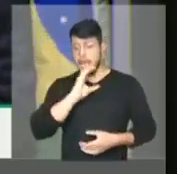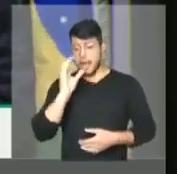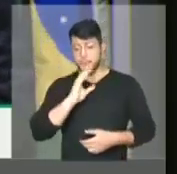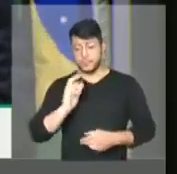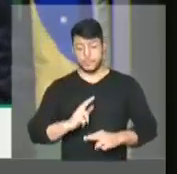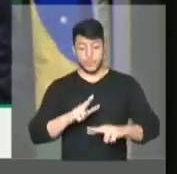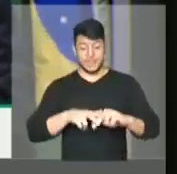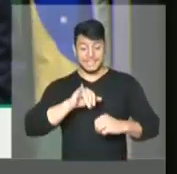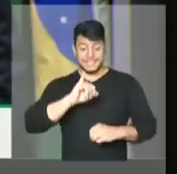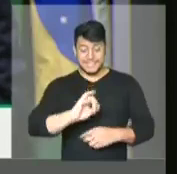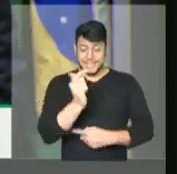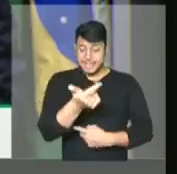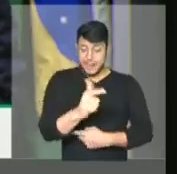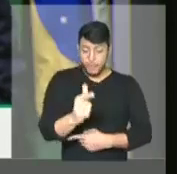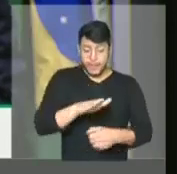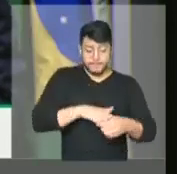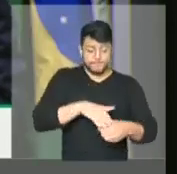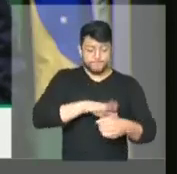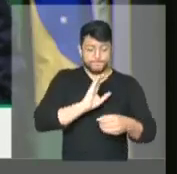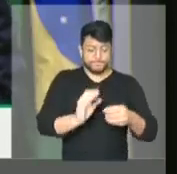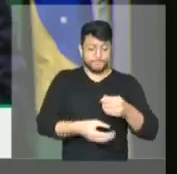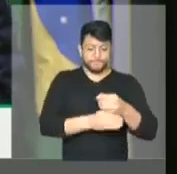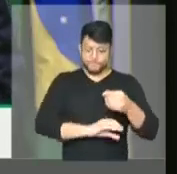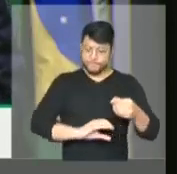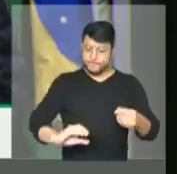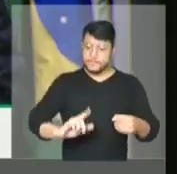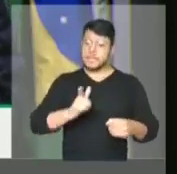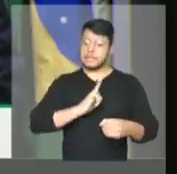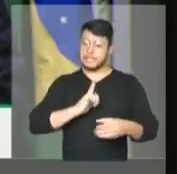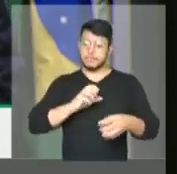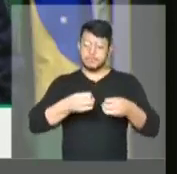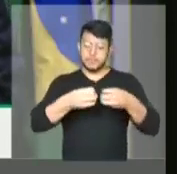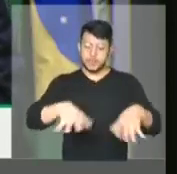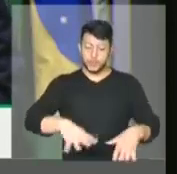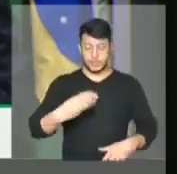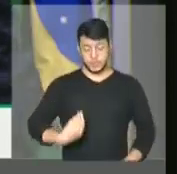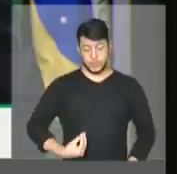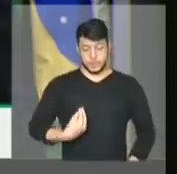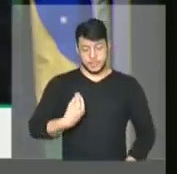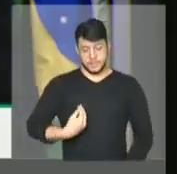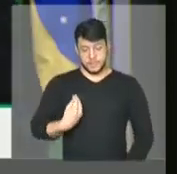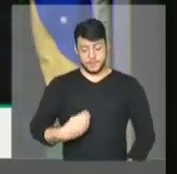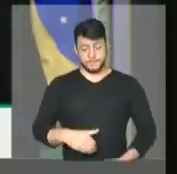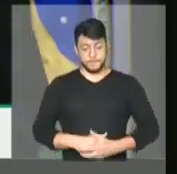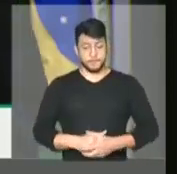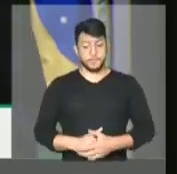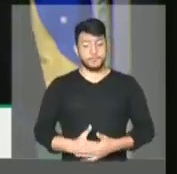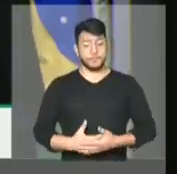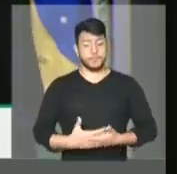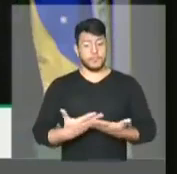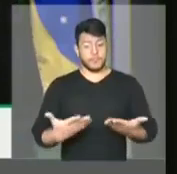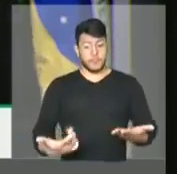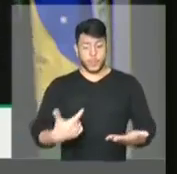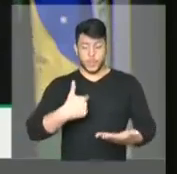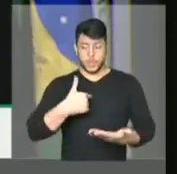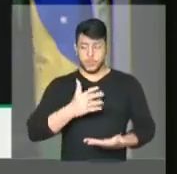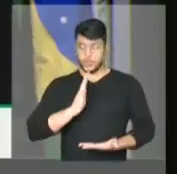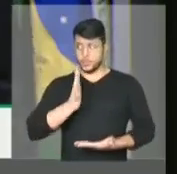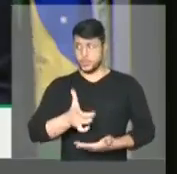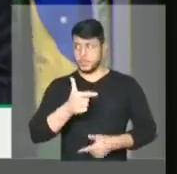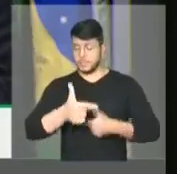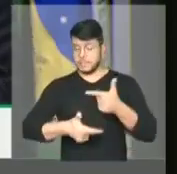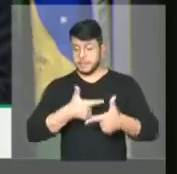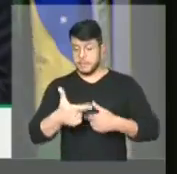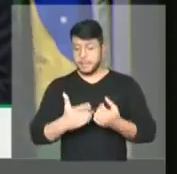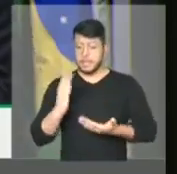prejuízos irreparáveis. Para mim, que já estou há algum tempo na vida pública, é uma